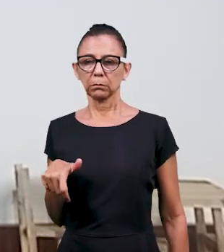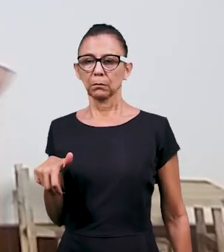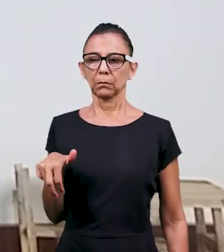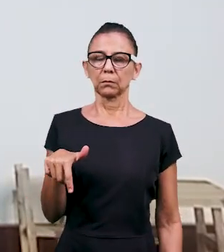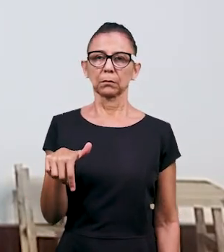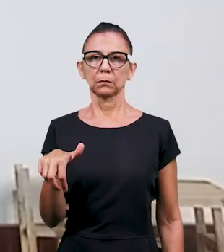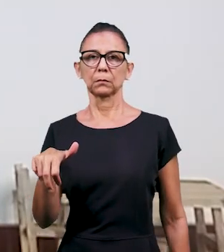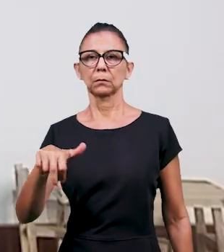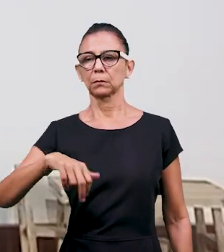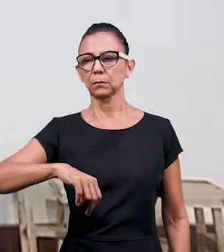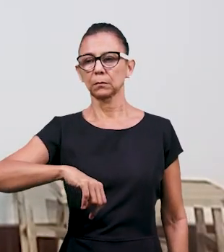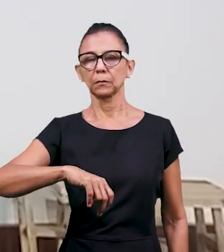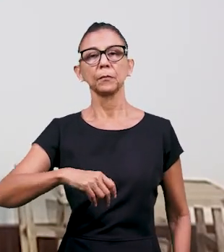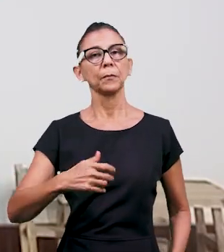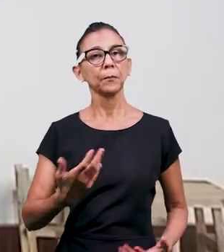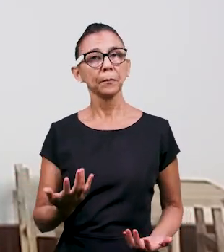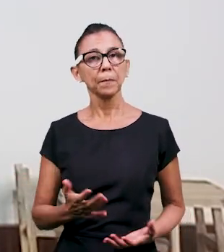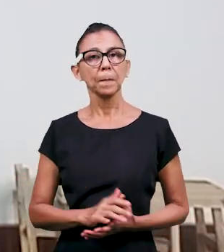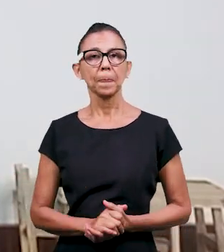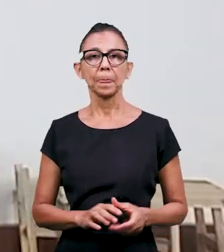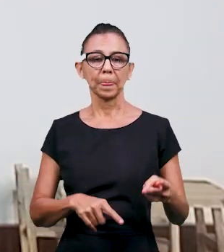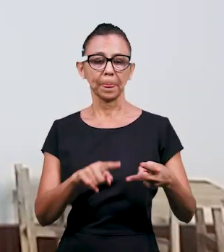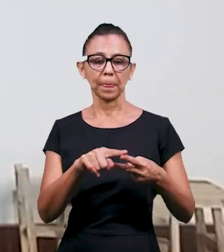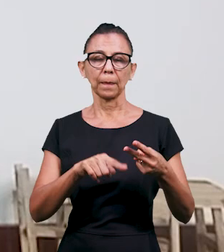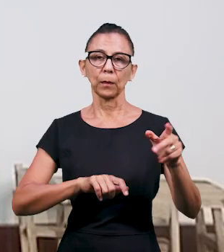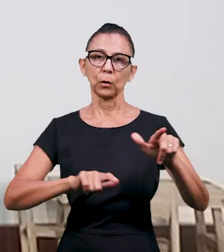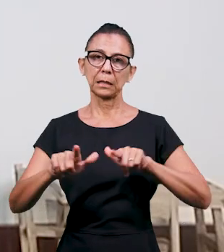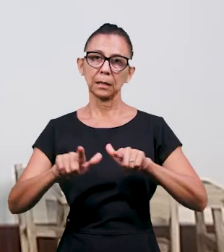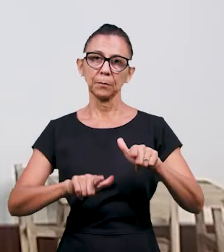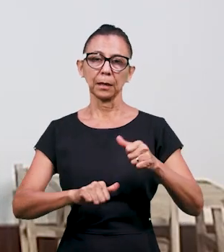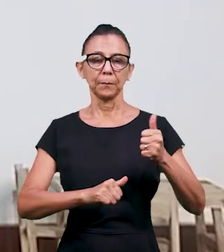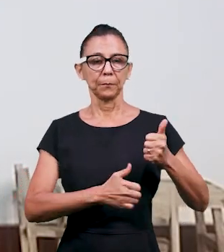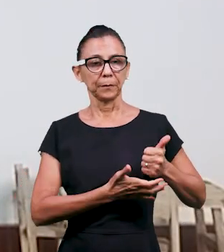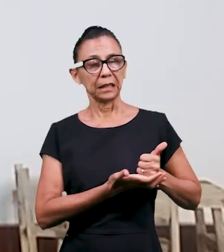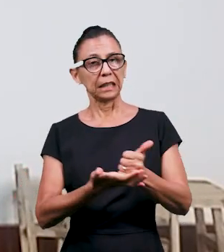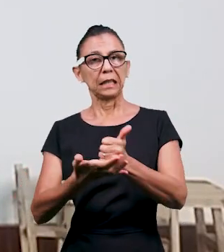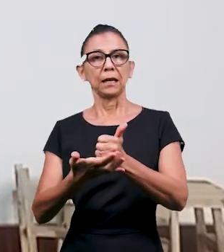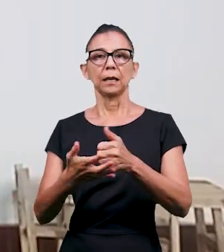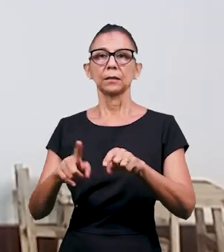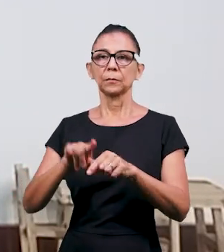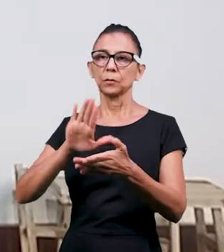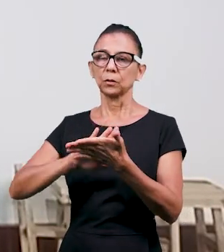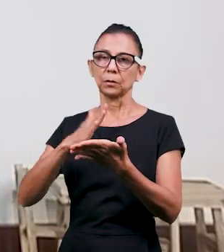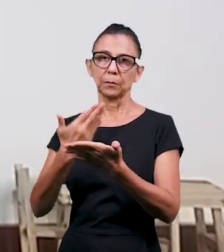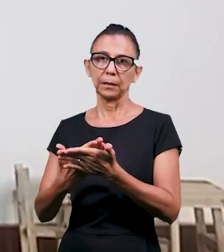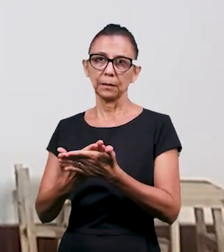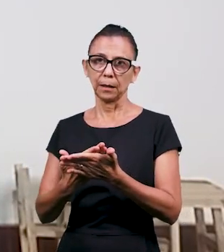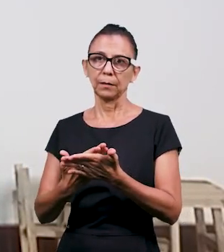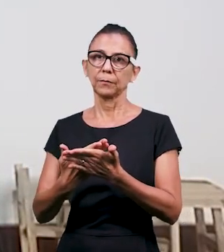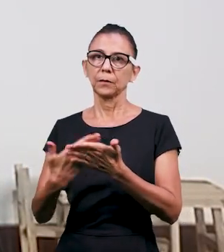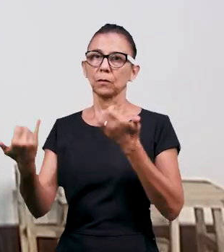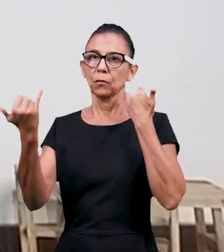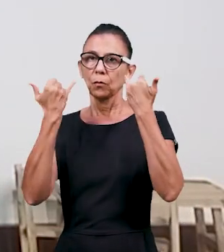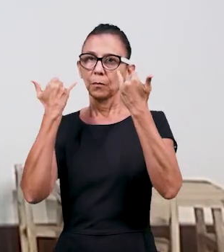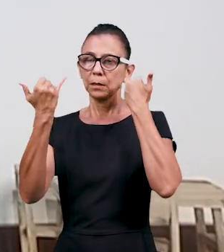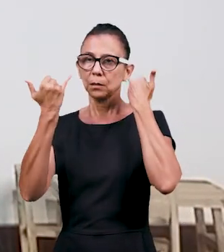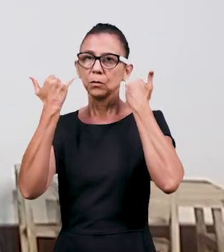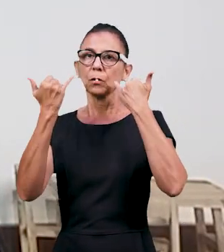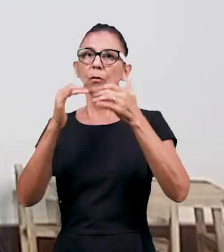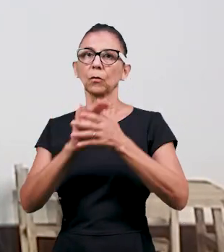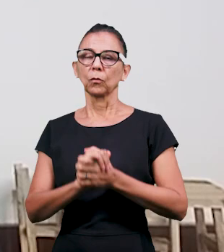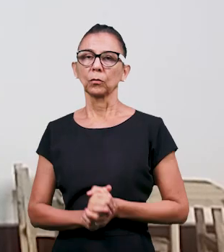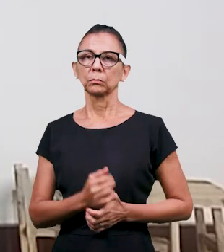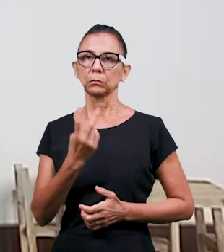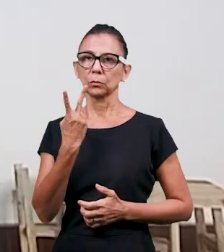também, a locomoção dessa pessoa. Então ele faz esses dois trabalhos, de guiá-lo e também de interpretar essas informações.